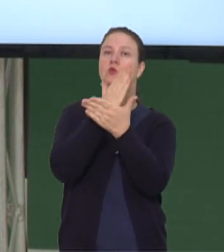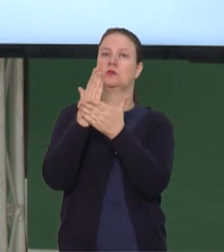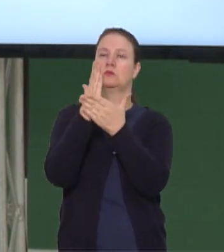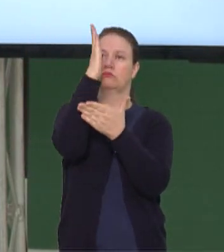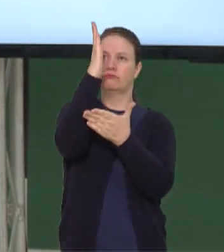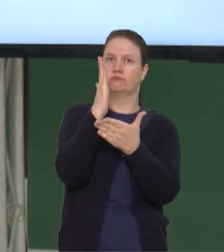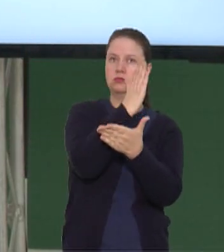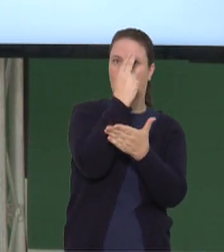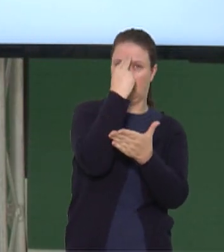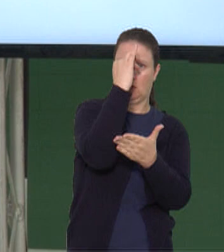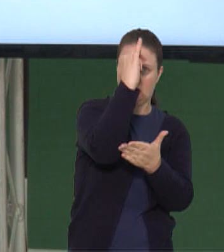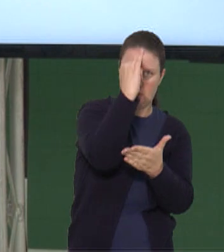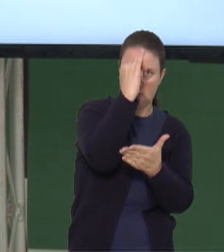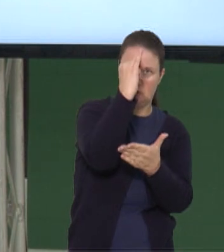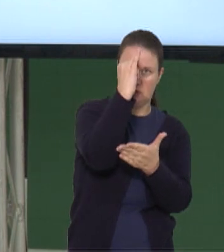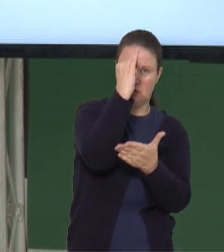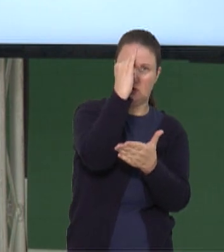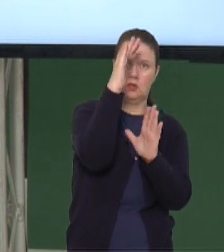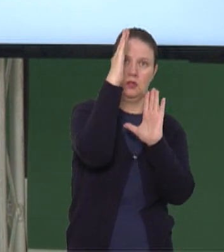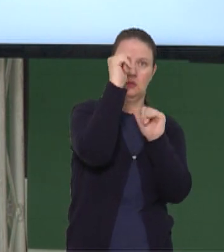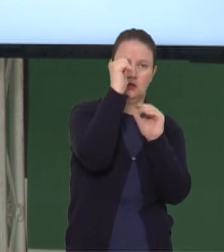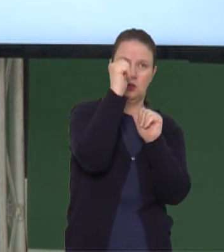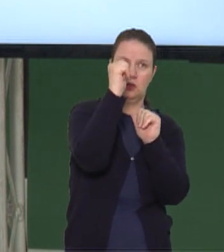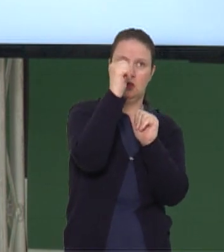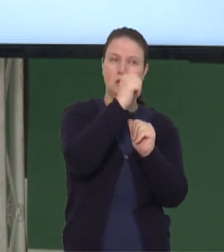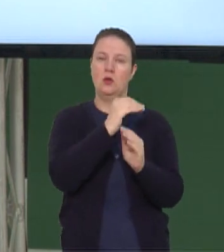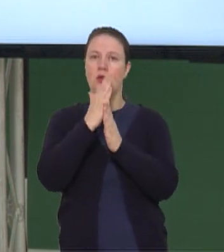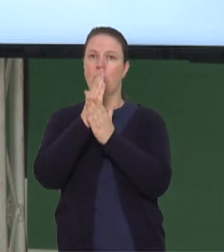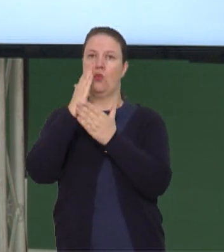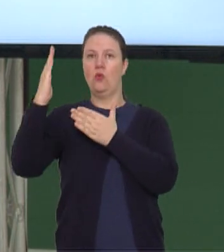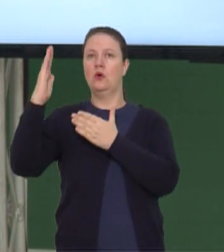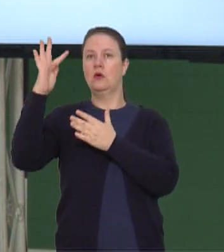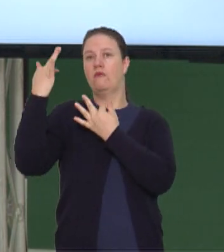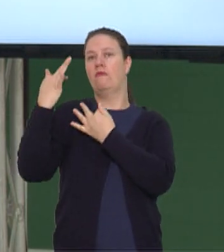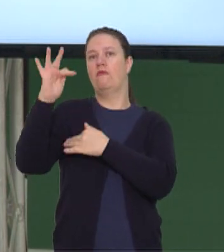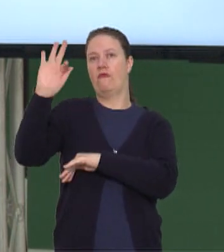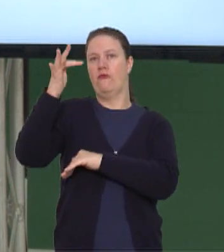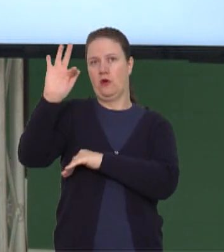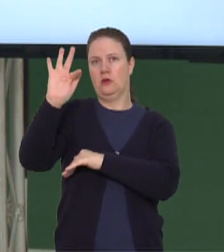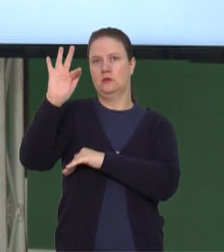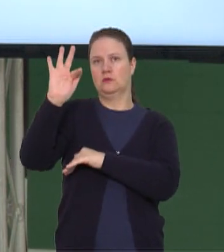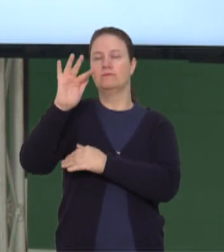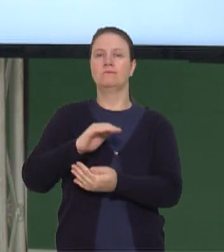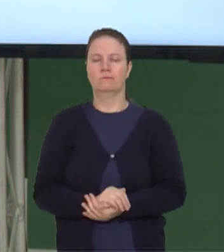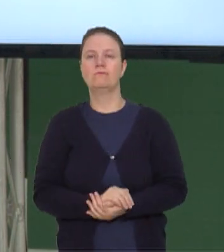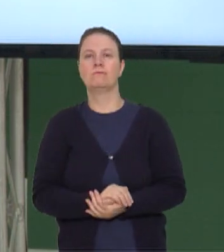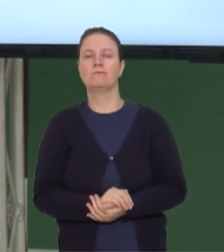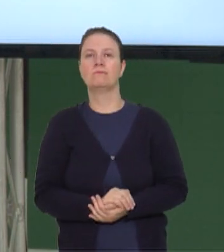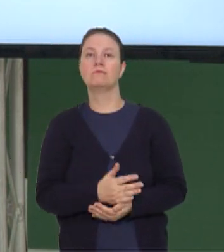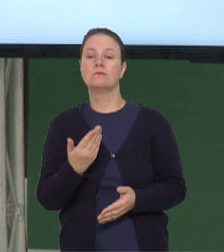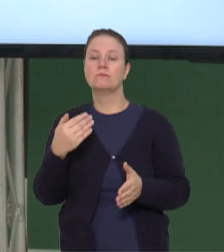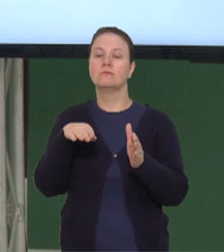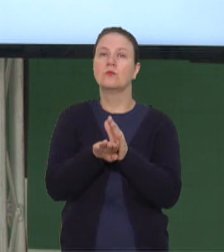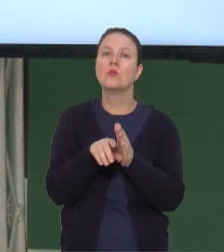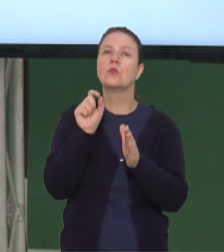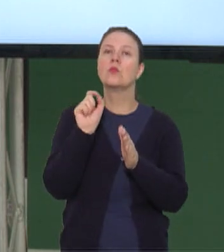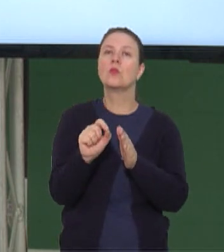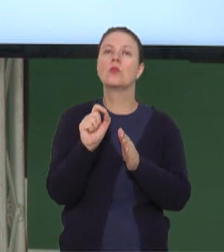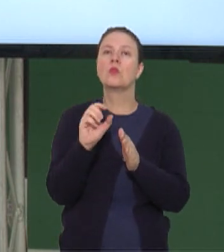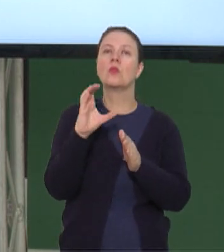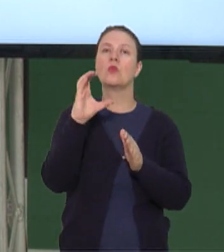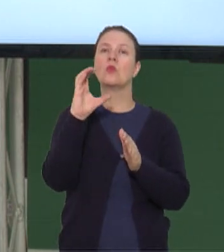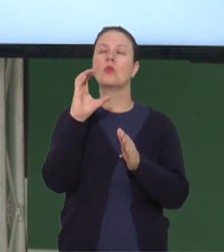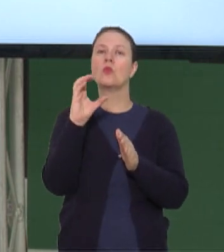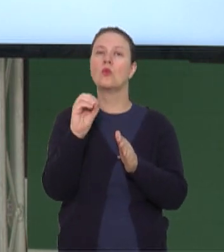terem uma noção. Então, houve uma divisão. Se no começo era tudo a ilha de Hispaniola, quando chegou Cristóvão Colombo e pertencia à Espanha,